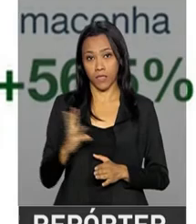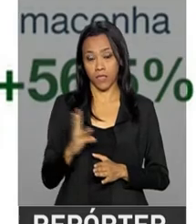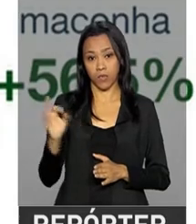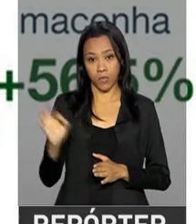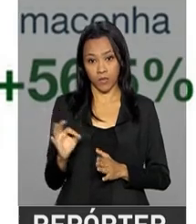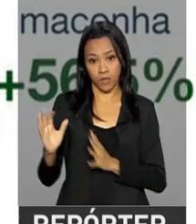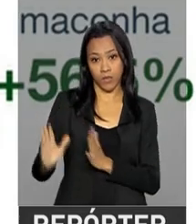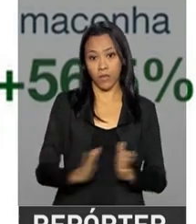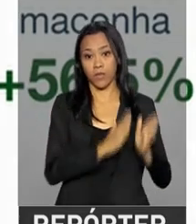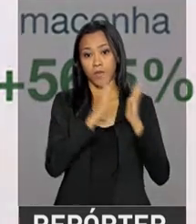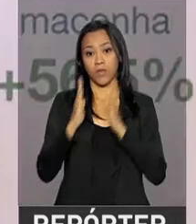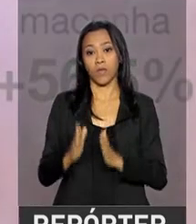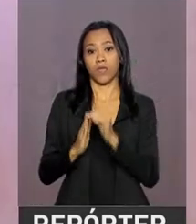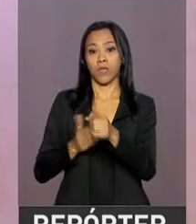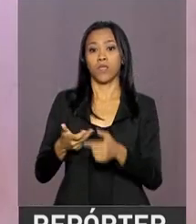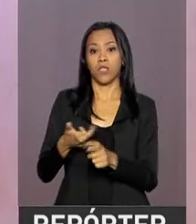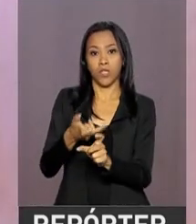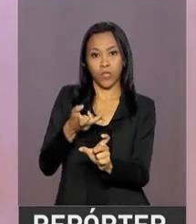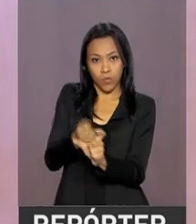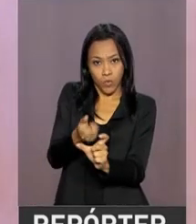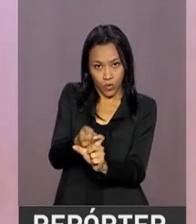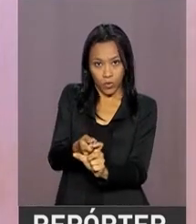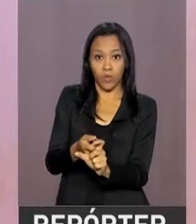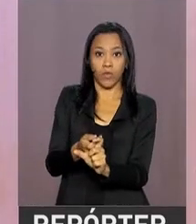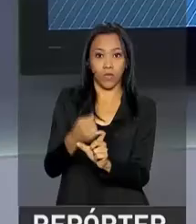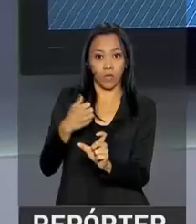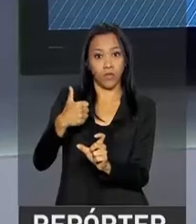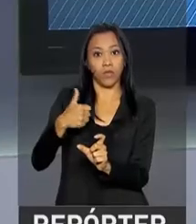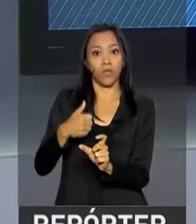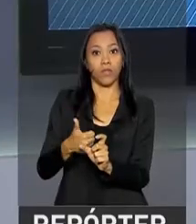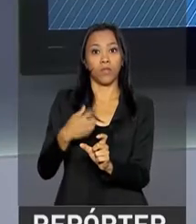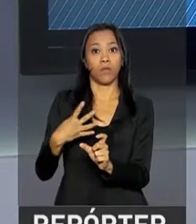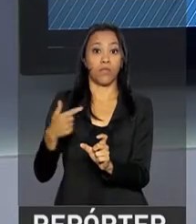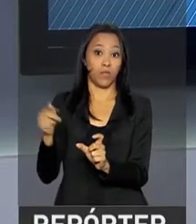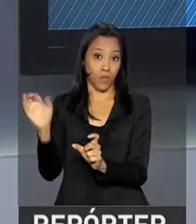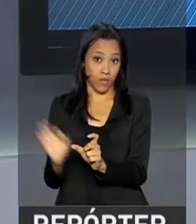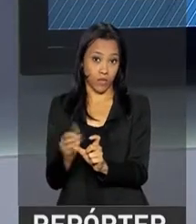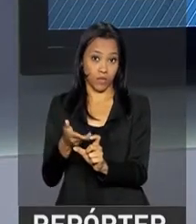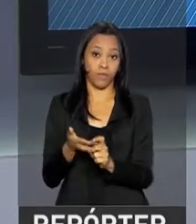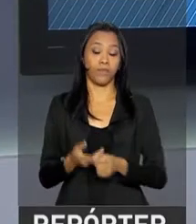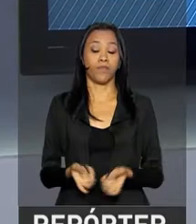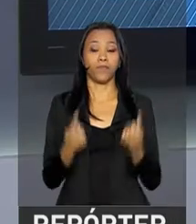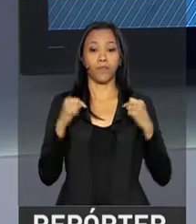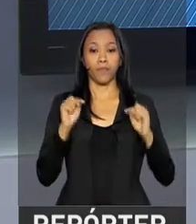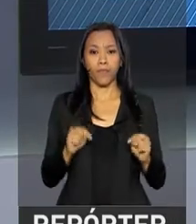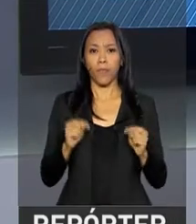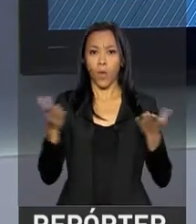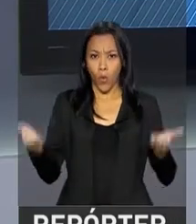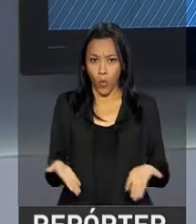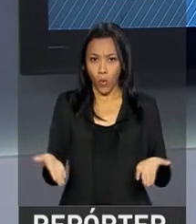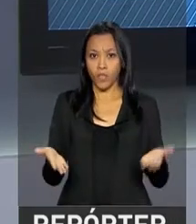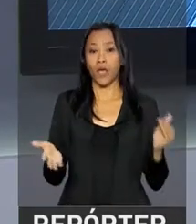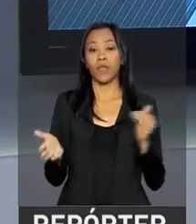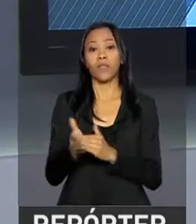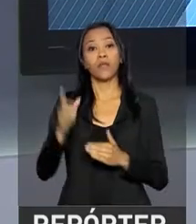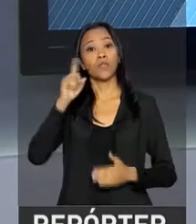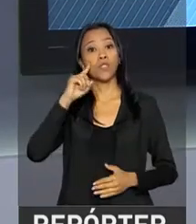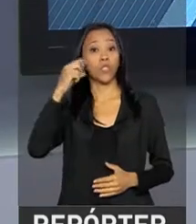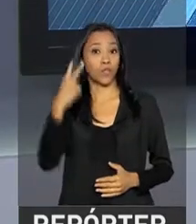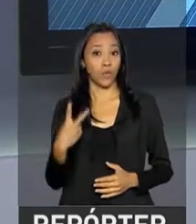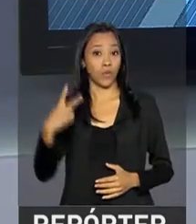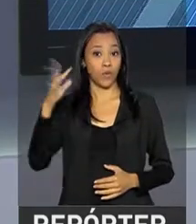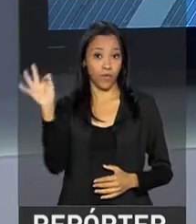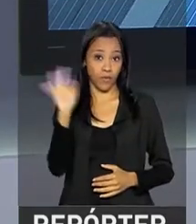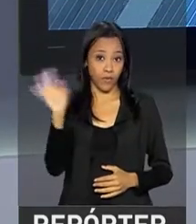munições um aumento de 147% a partir de hoje até o dia 2 de fevereiro quase